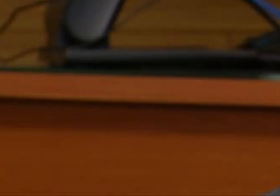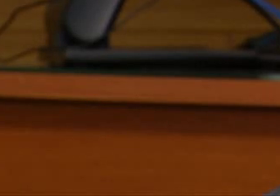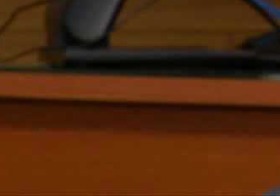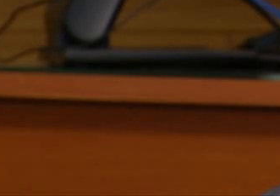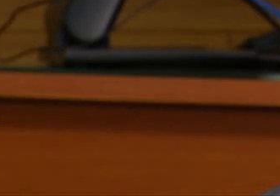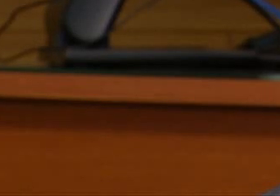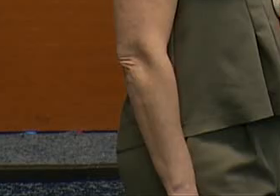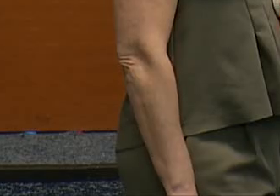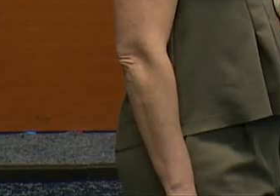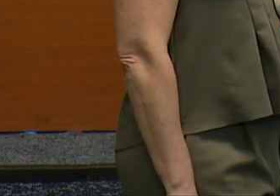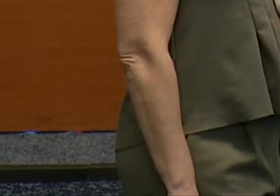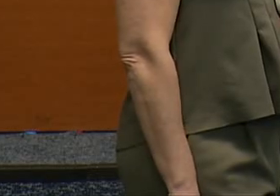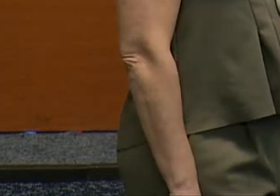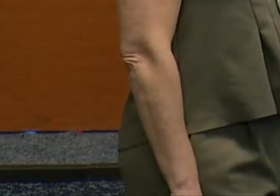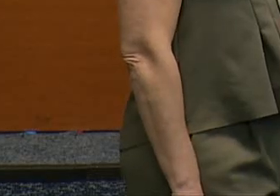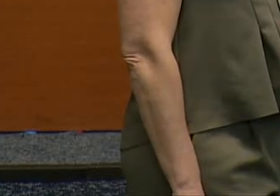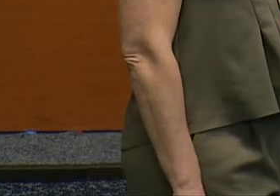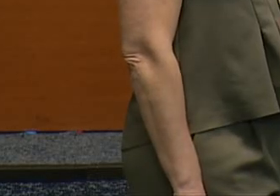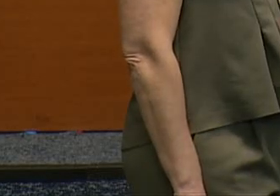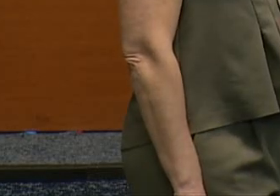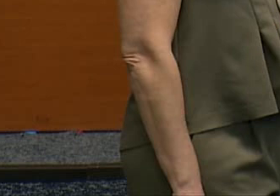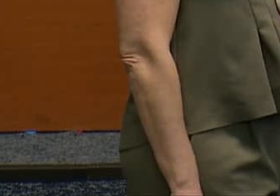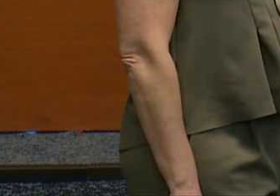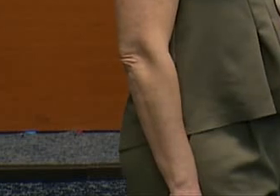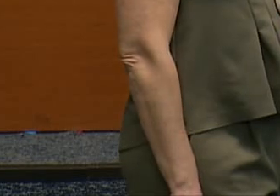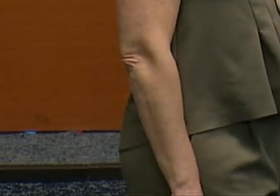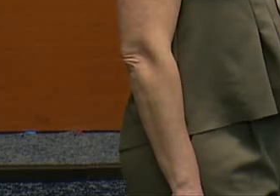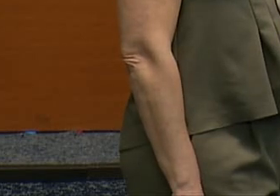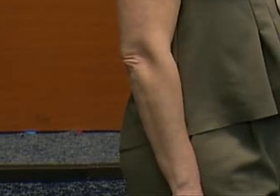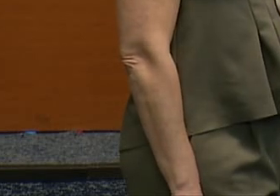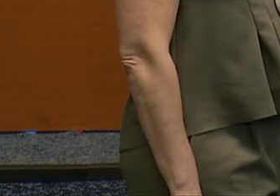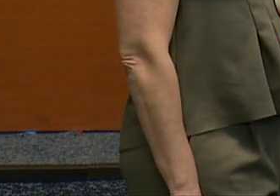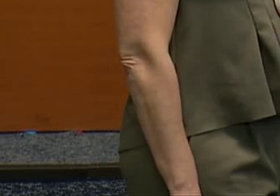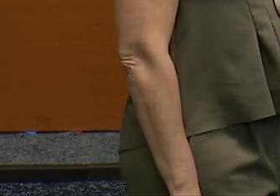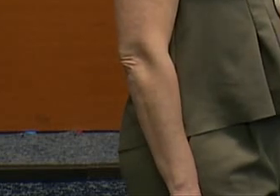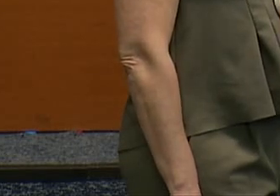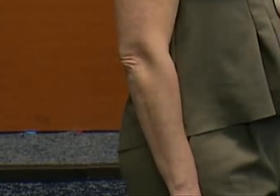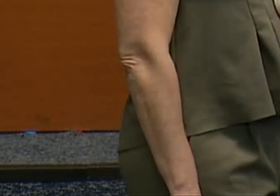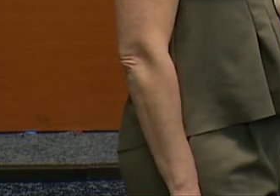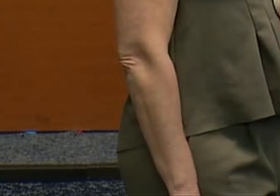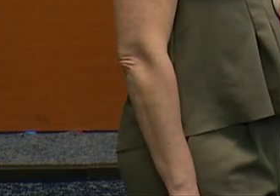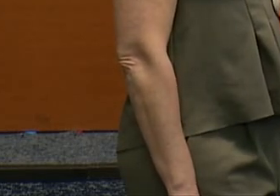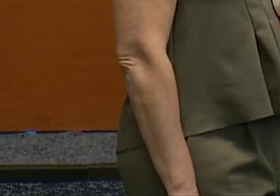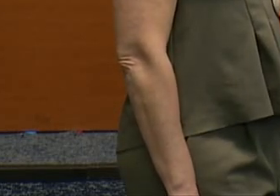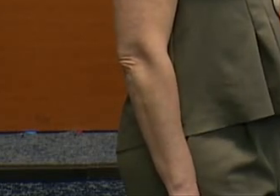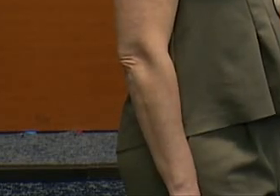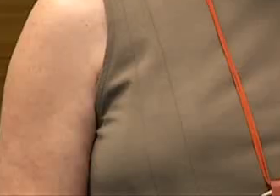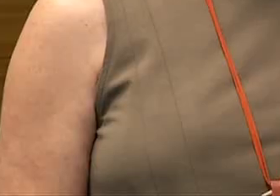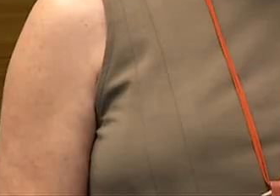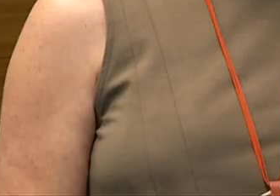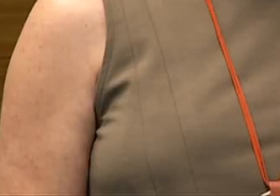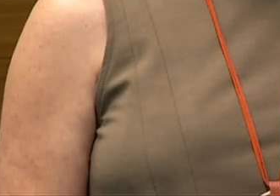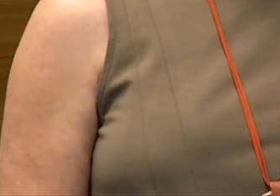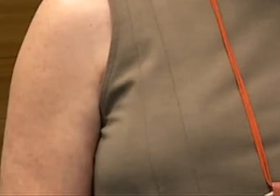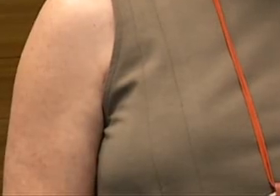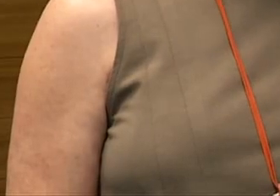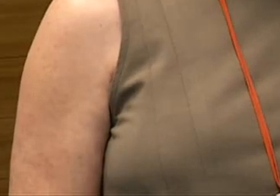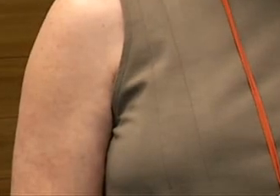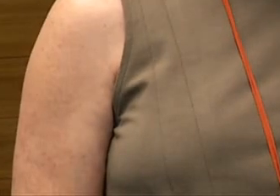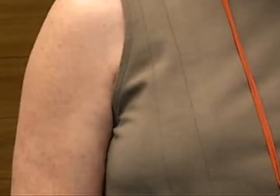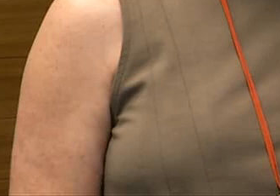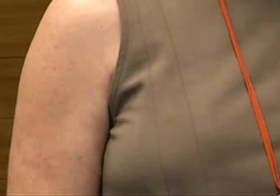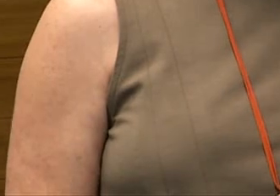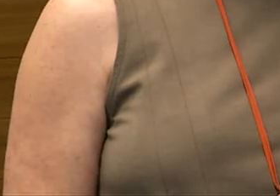brincalhona. E falava, olha, você, para isso você pode contar com isso, para isso você pode fazer isso. Então, era o cara que acolhia,